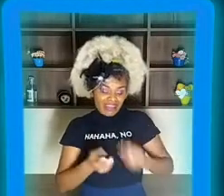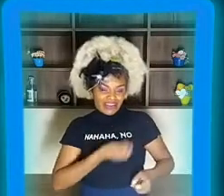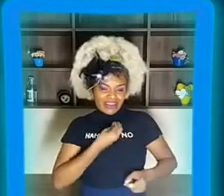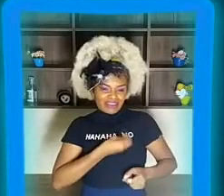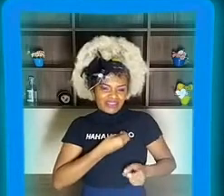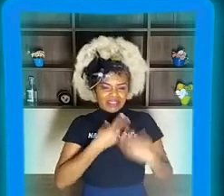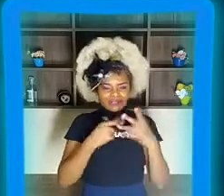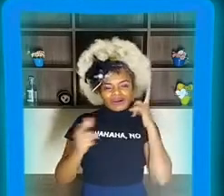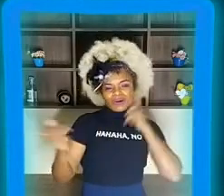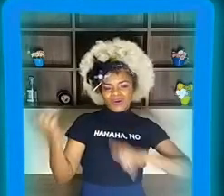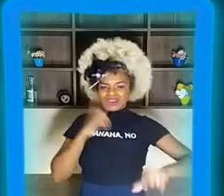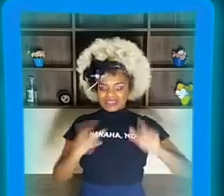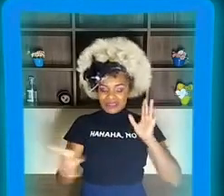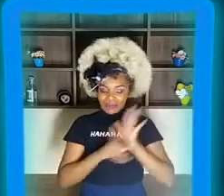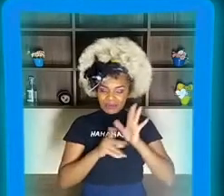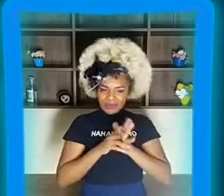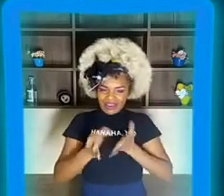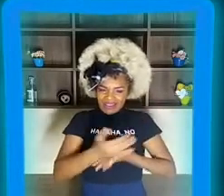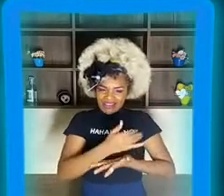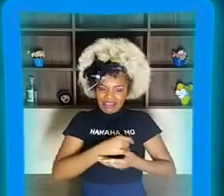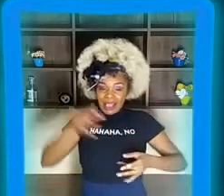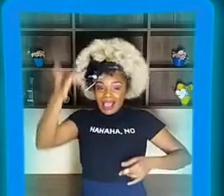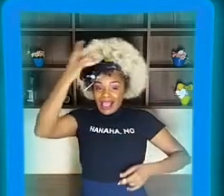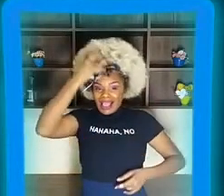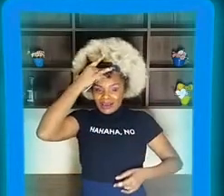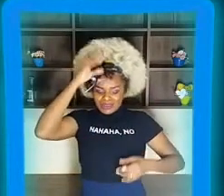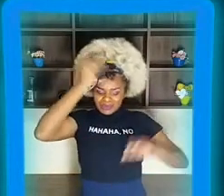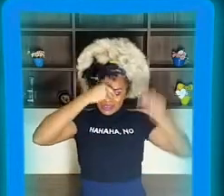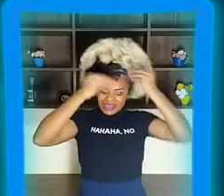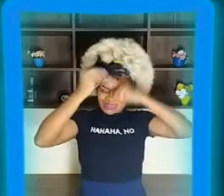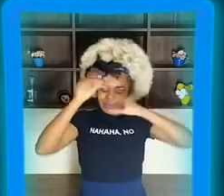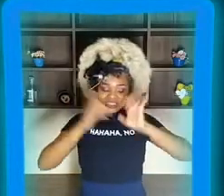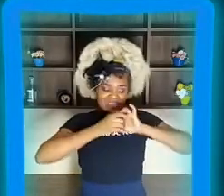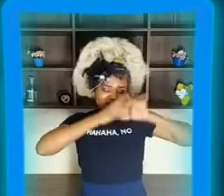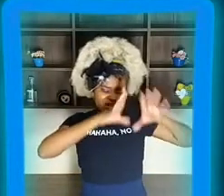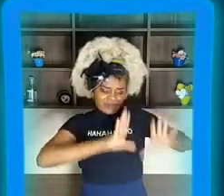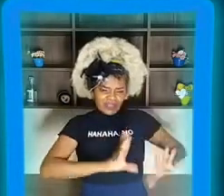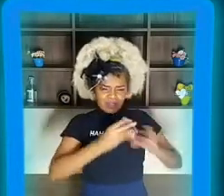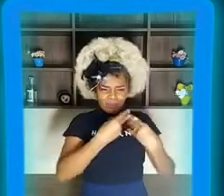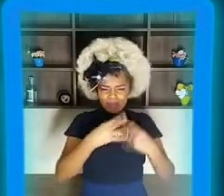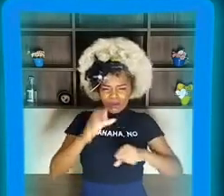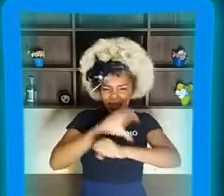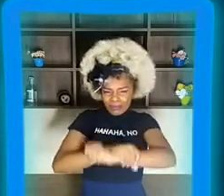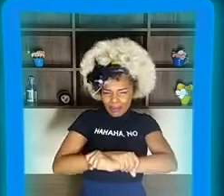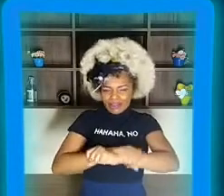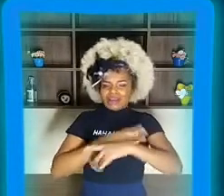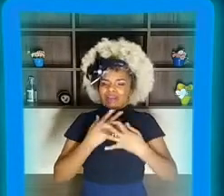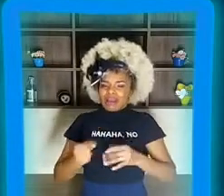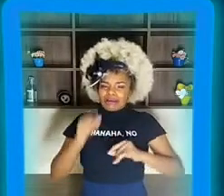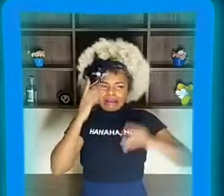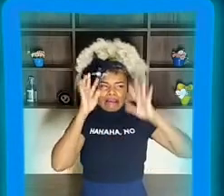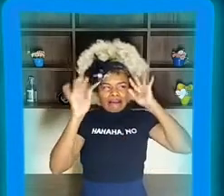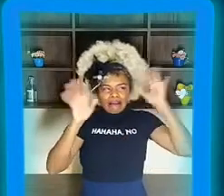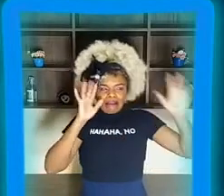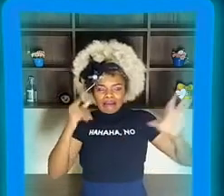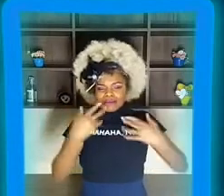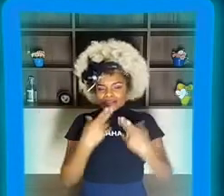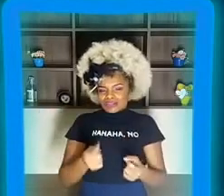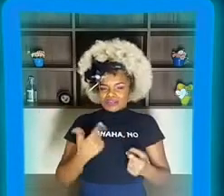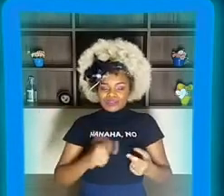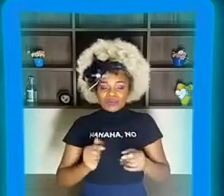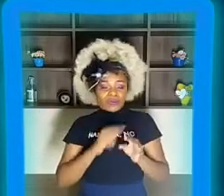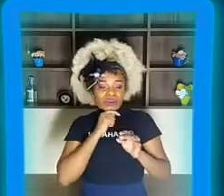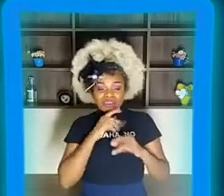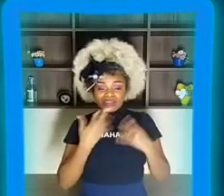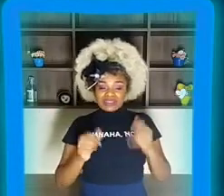as conquistas que a gente vai amealhando ao espírito, para que a gente se desprenda de muitas coisas que estão nos iludindo aí e possa caminhar